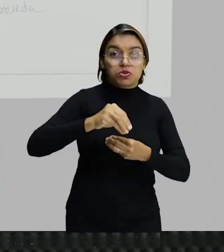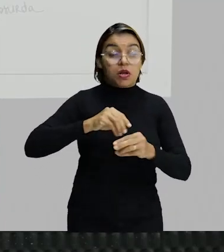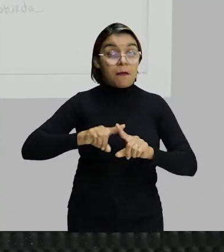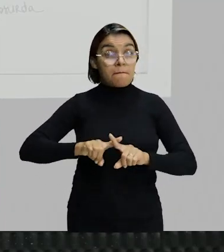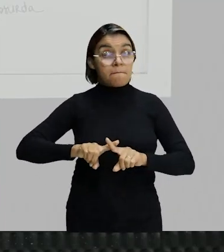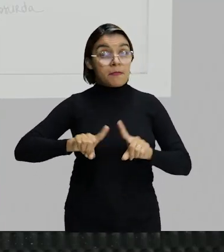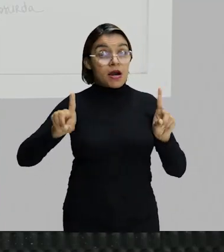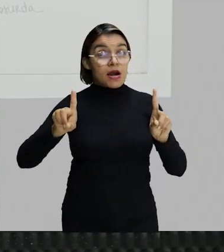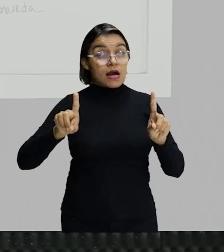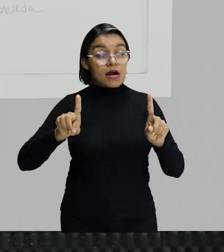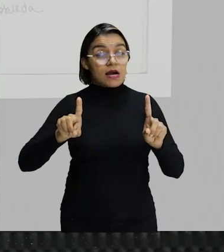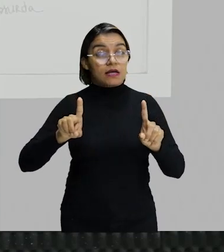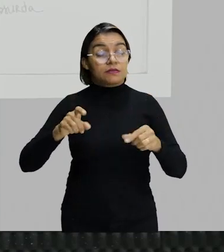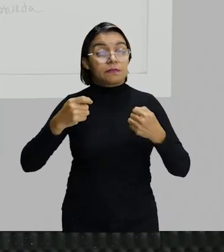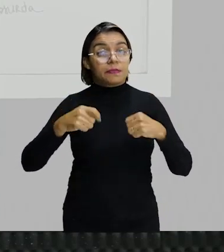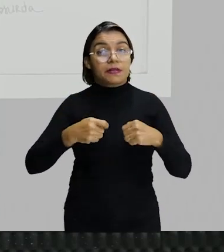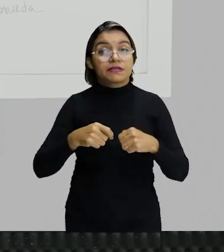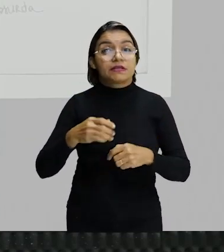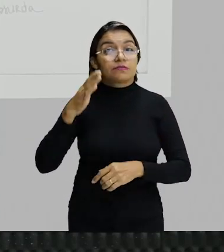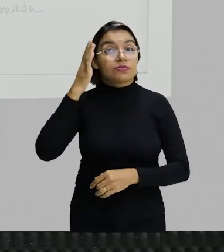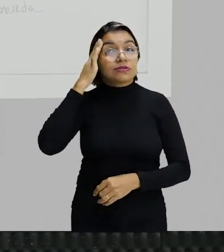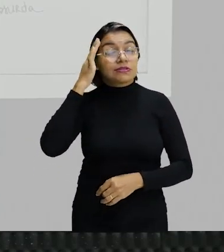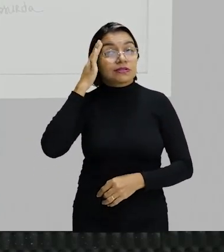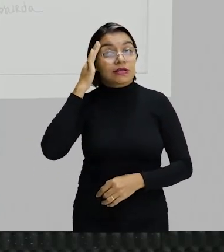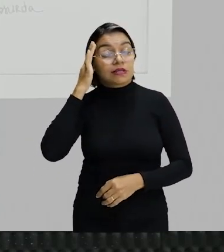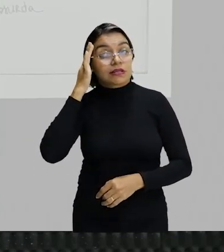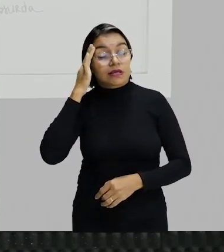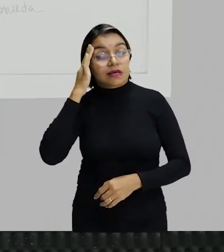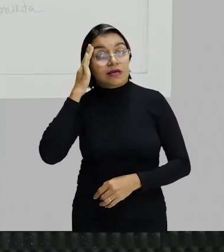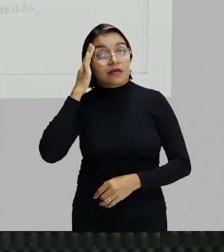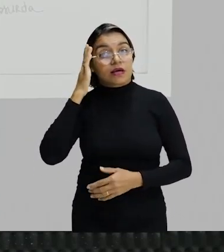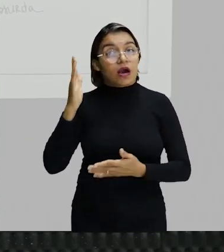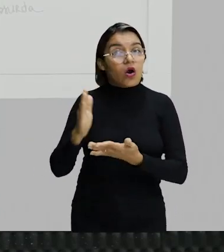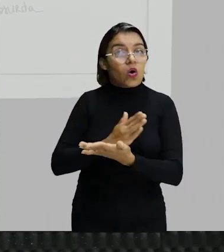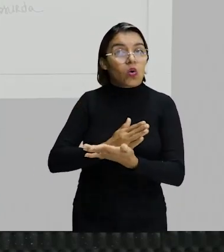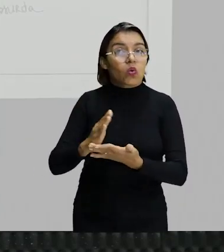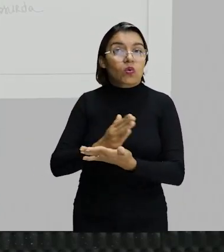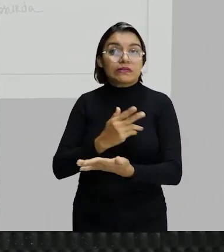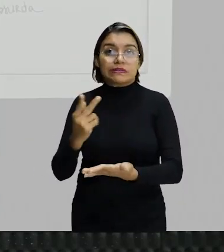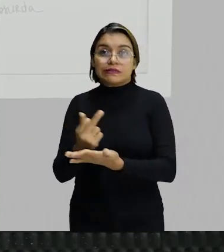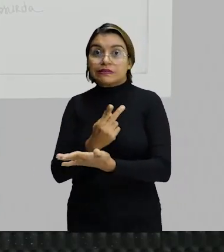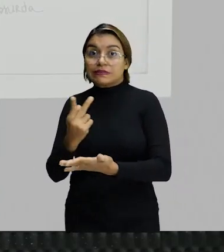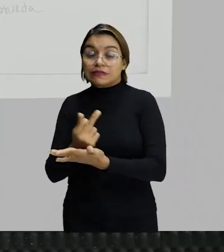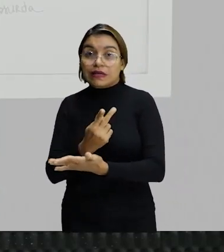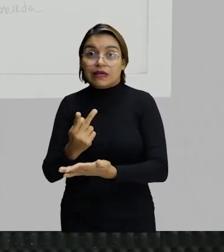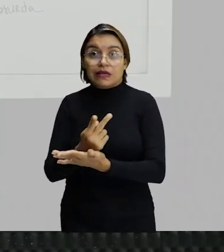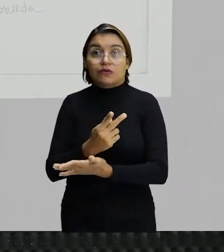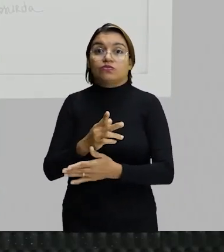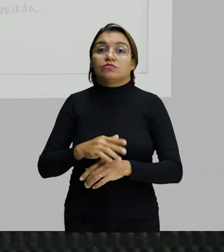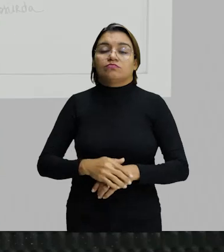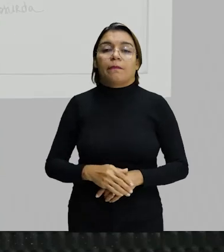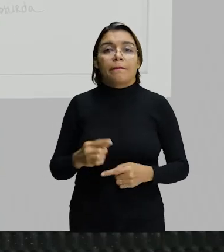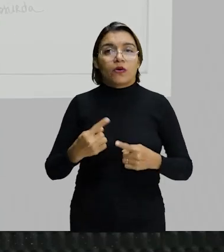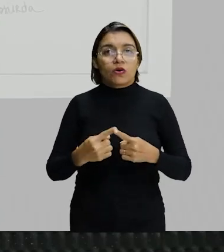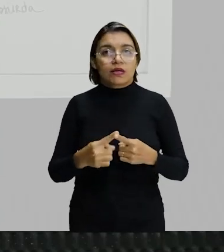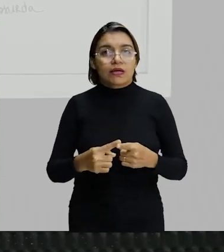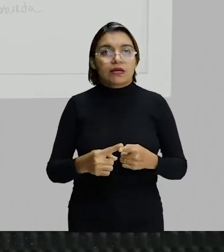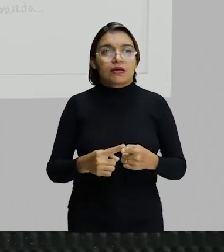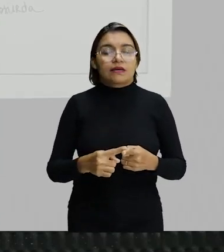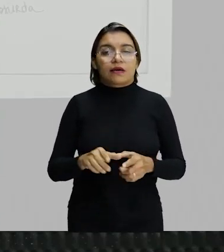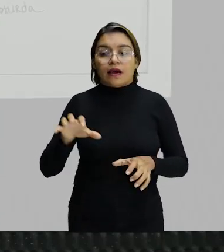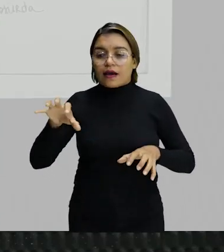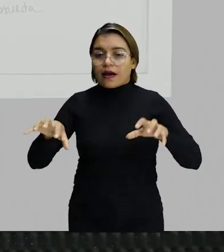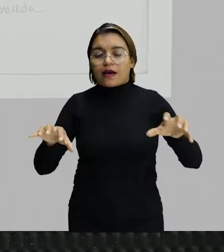mas temos de ter a noção que podemos cometer alguns erros, na verdade, dentro desse raciocínio, a partir dos defeitos que cada um